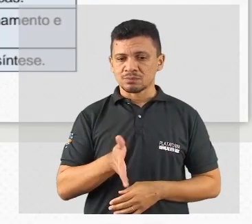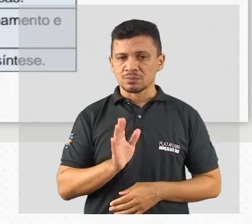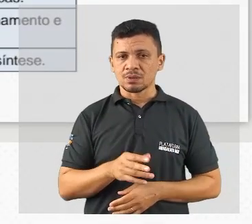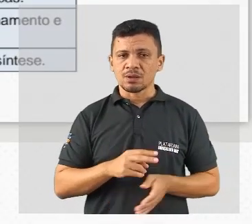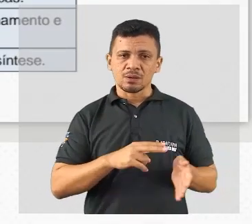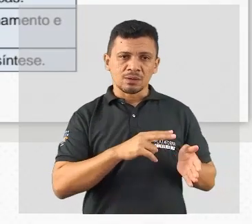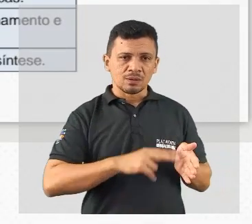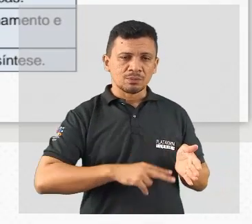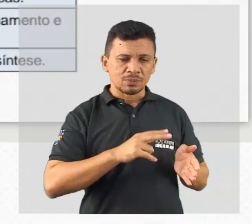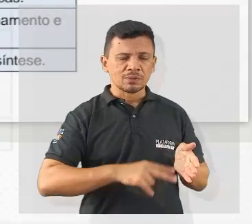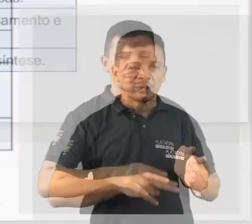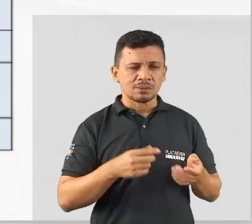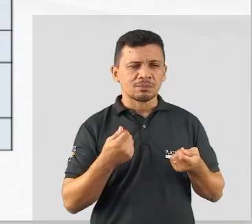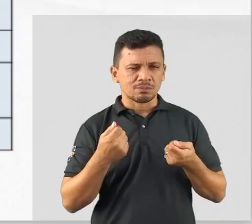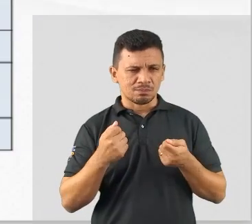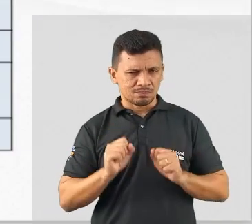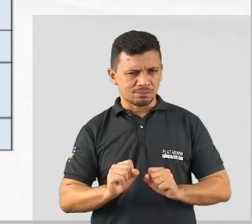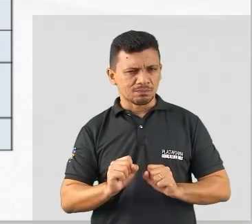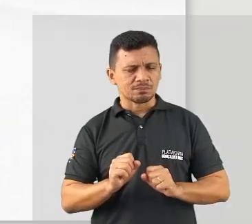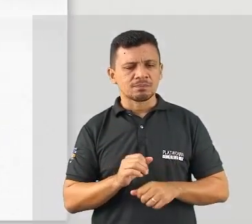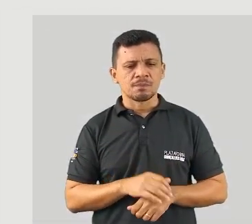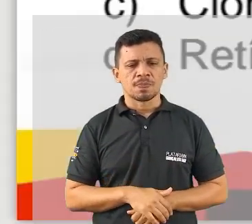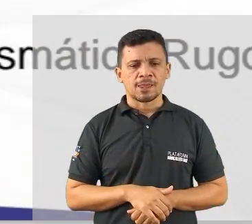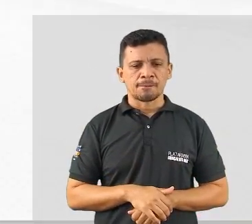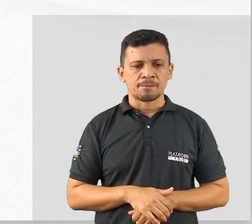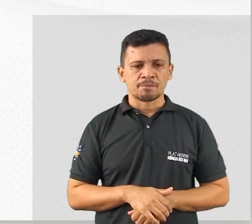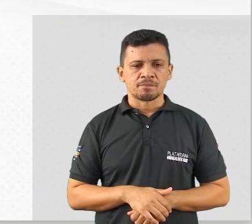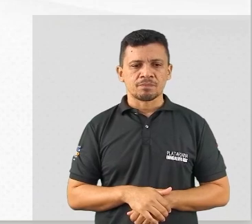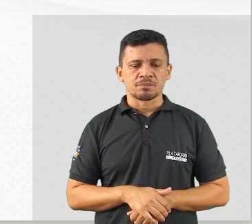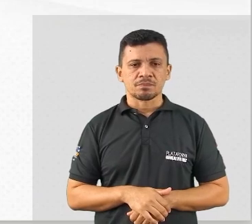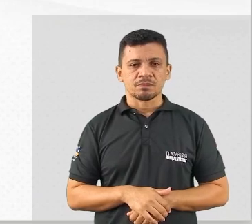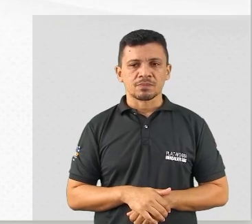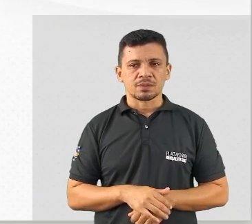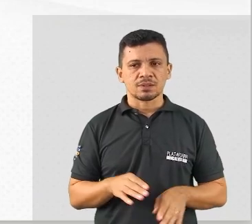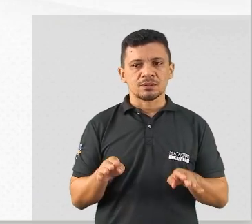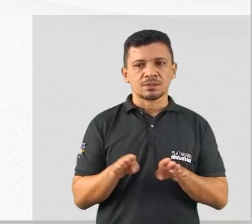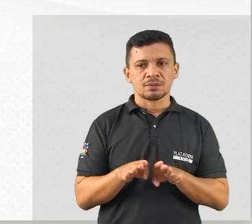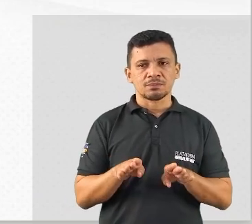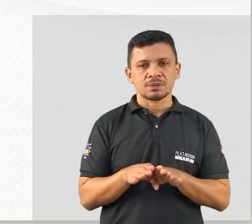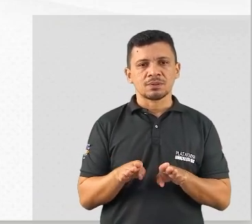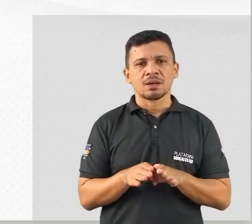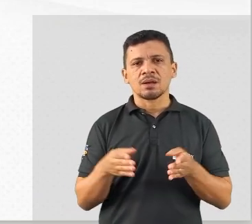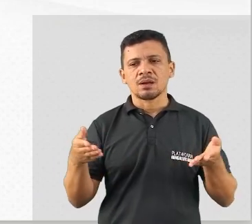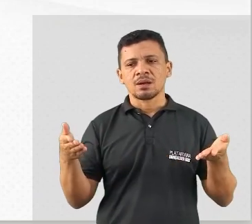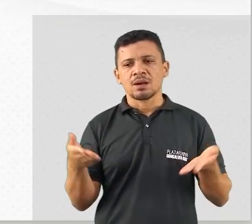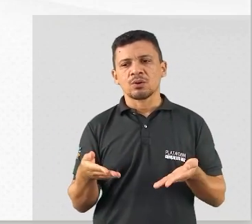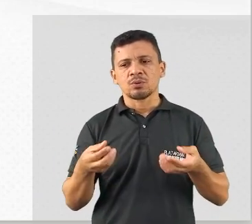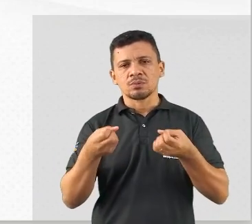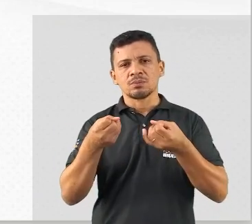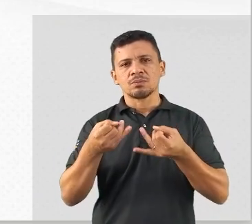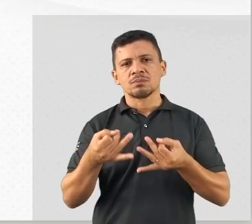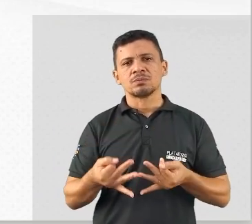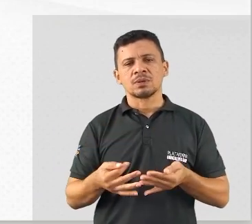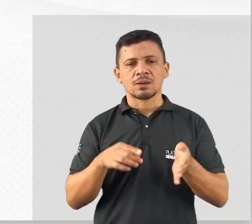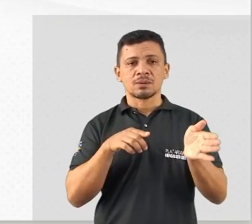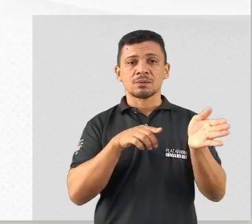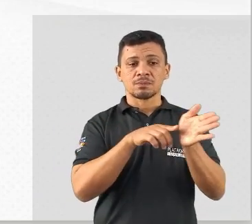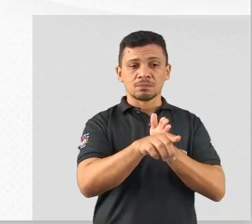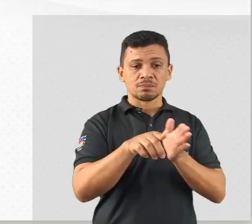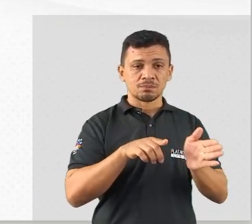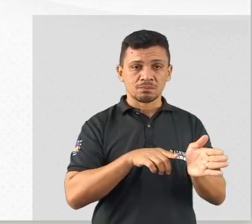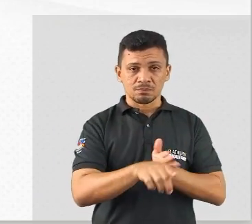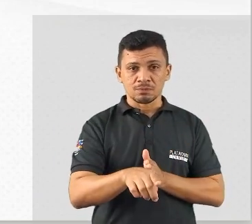dar uma lida com mais calma. Então, a gente pode falar um pouquinho agora sobre as nossas questões, né, para a gente